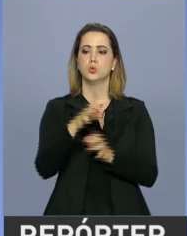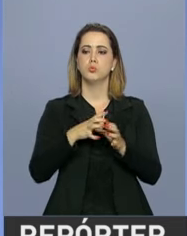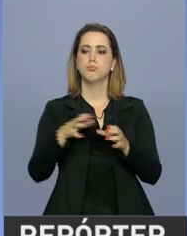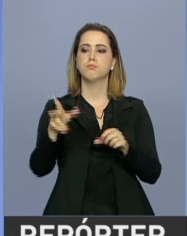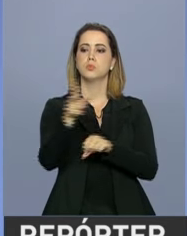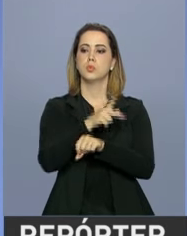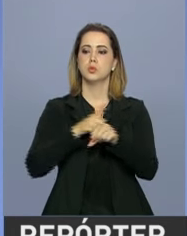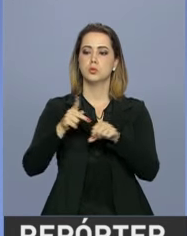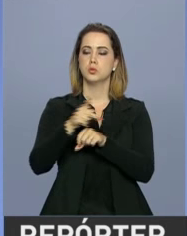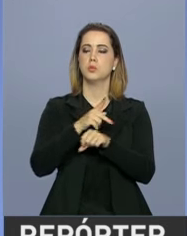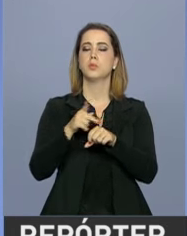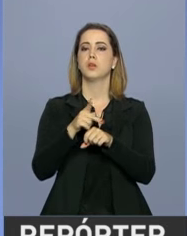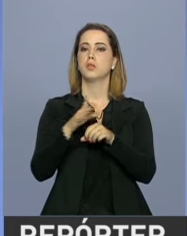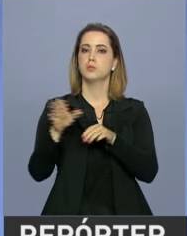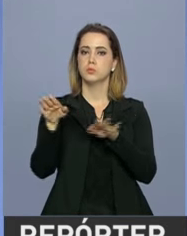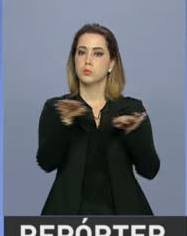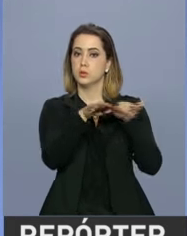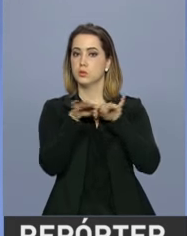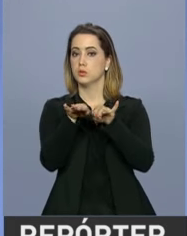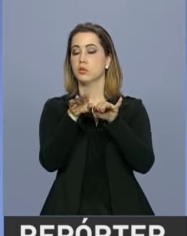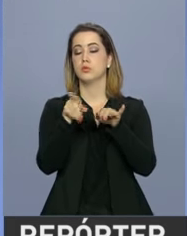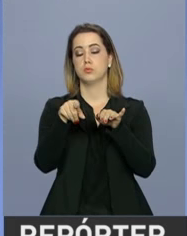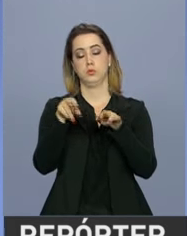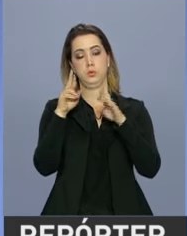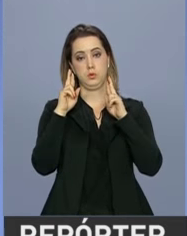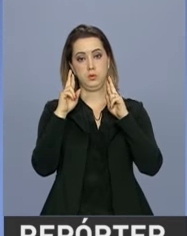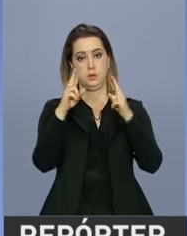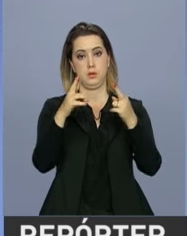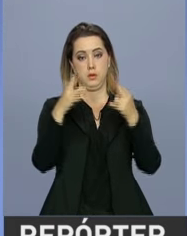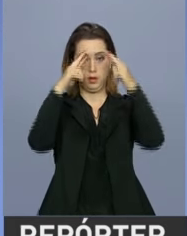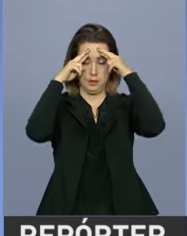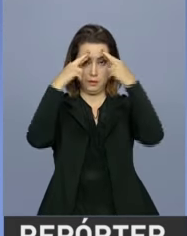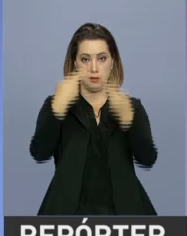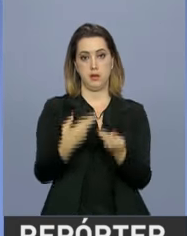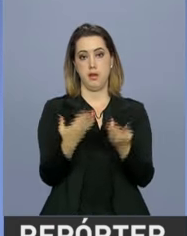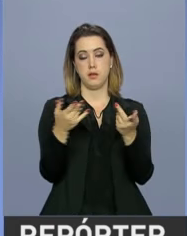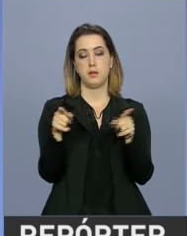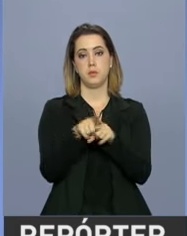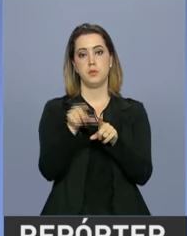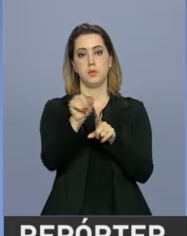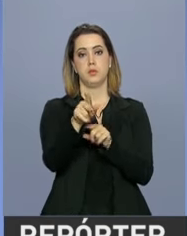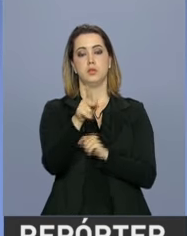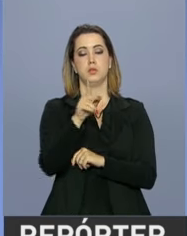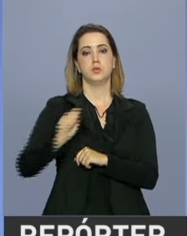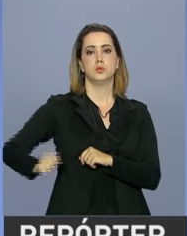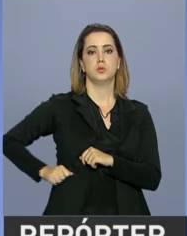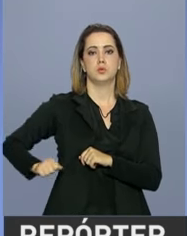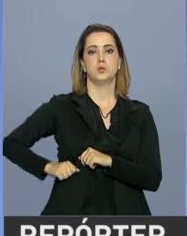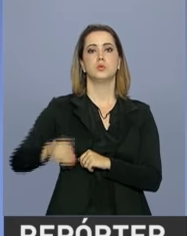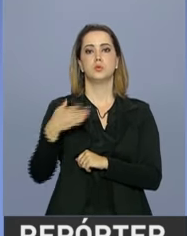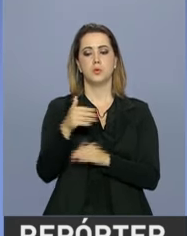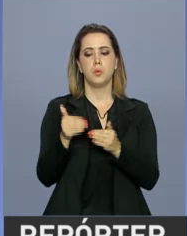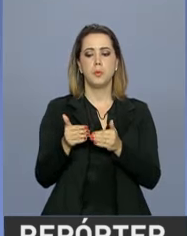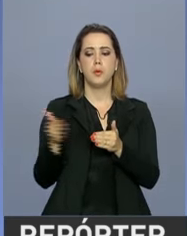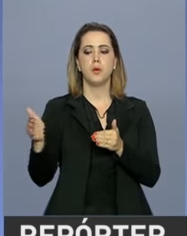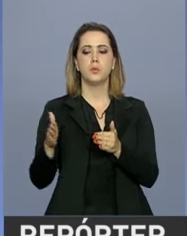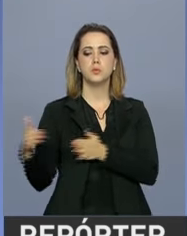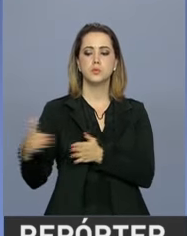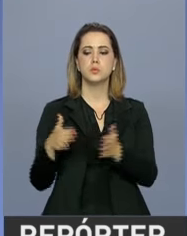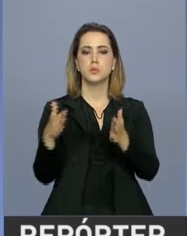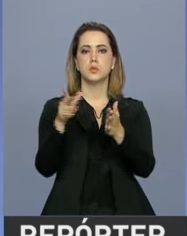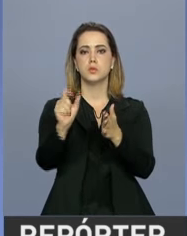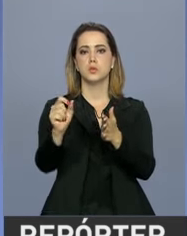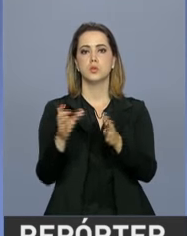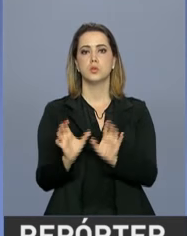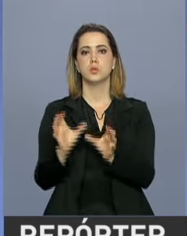que se respeitam. Disse ainda que o embaixador brasileiro em Washington, Sérgio Amaral, deve identificar e abrir canais de interlocução